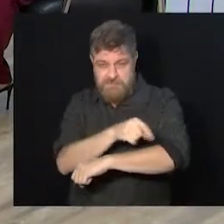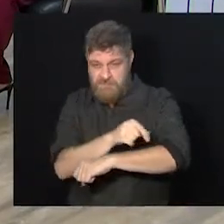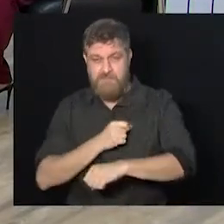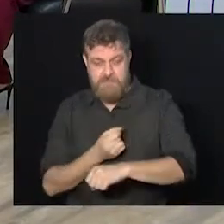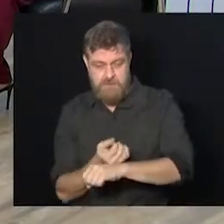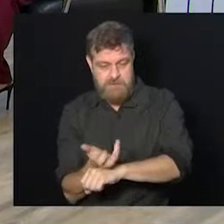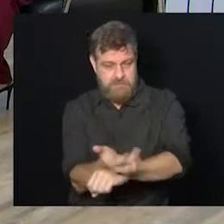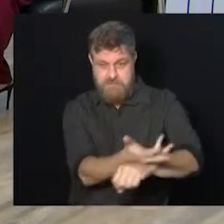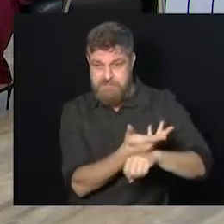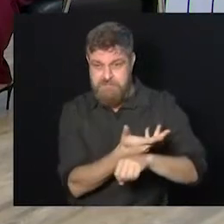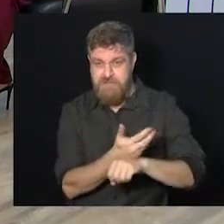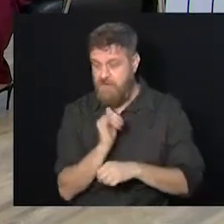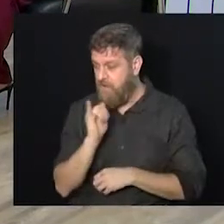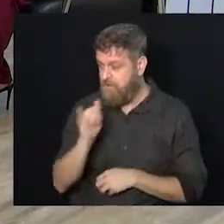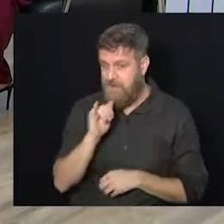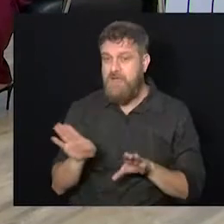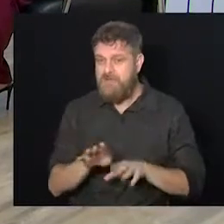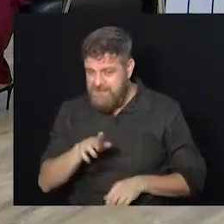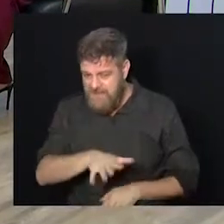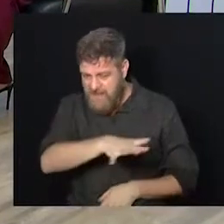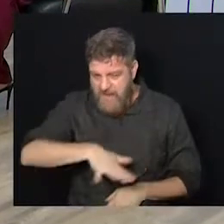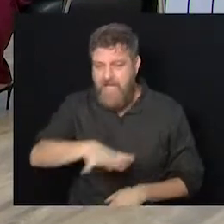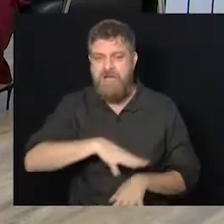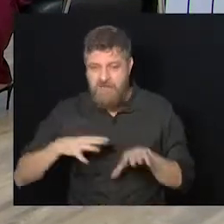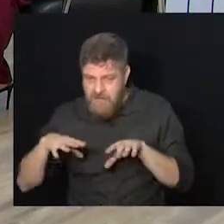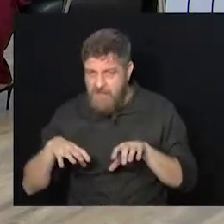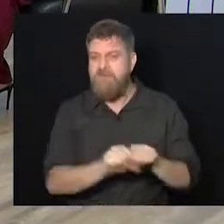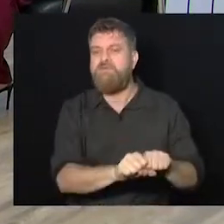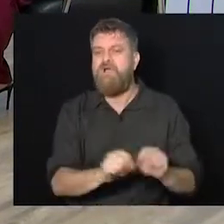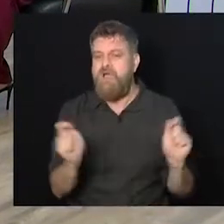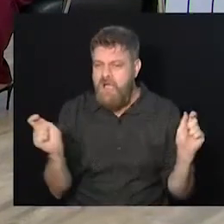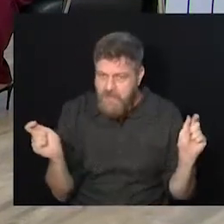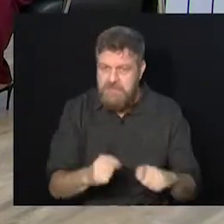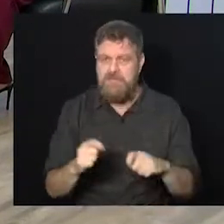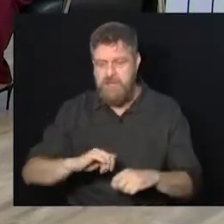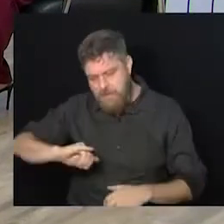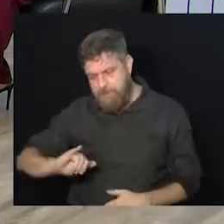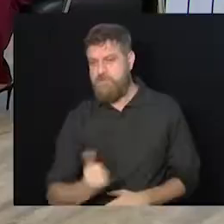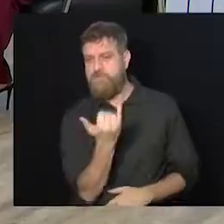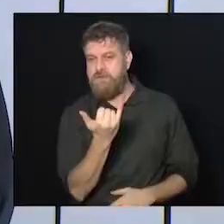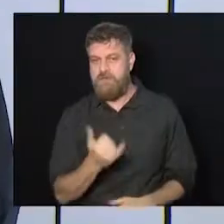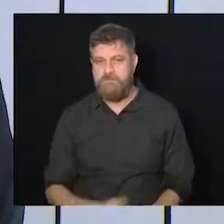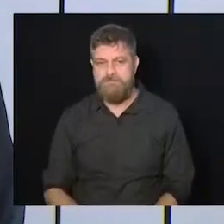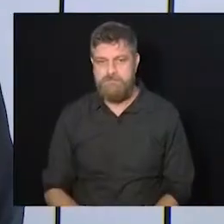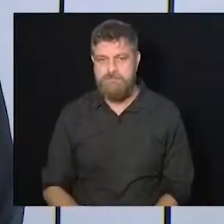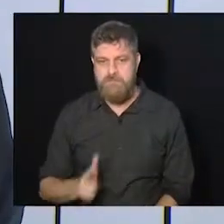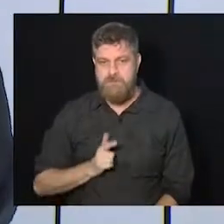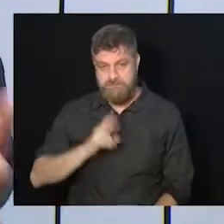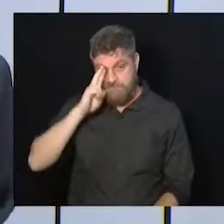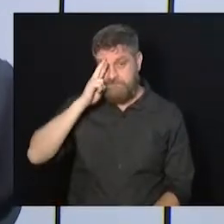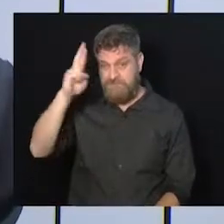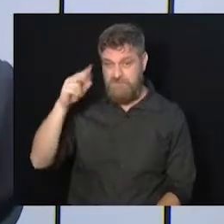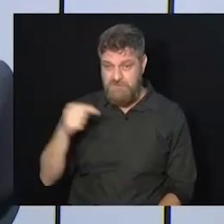há espaço para você utilizar, para aumentar a produção local, né? Que, enfim, que os proprietários